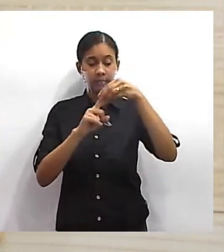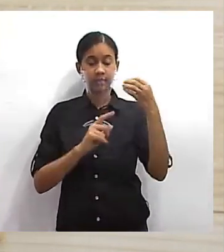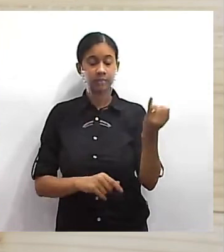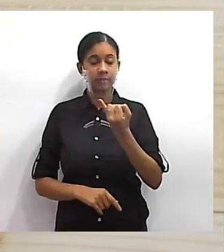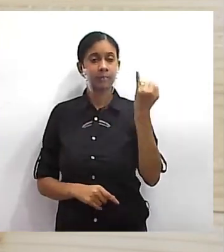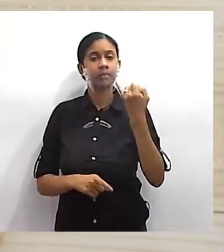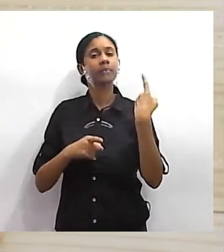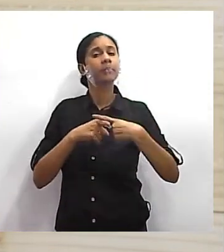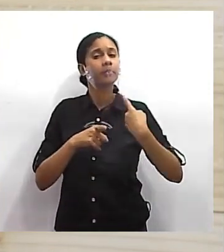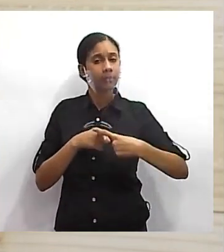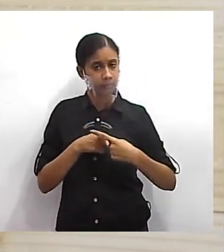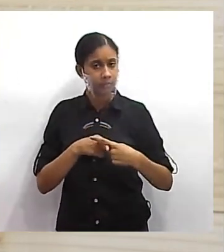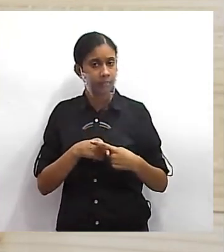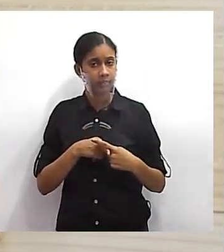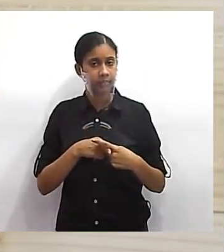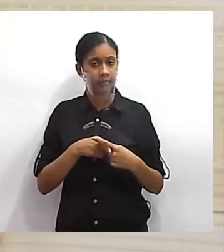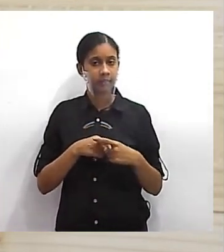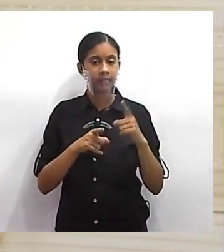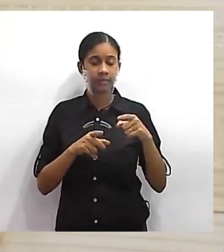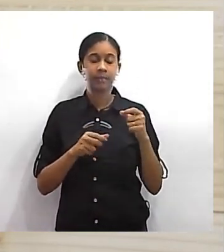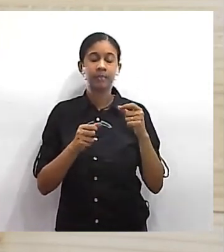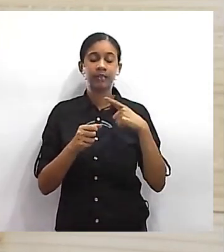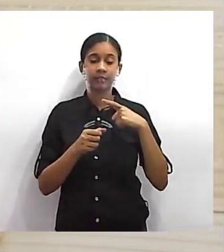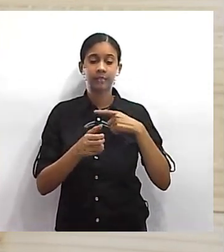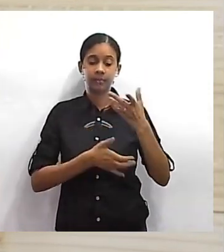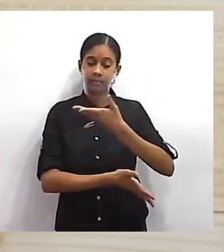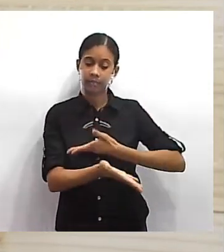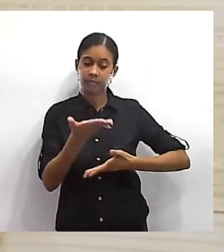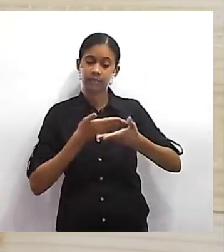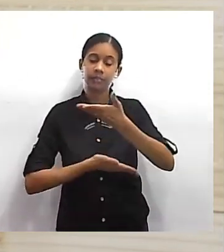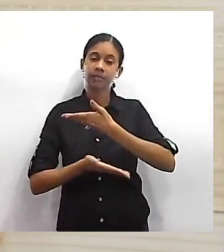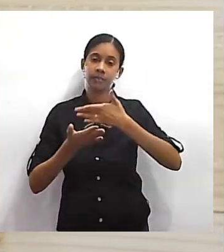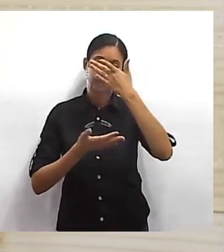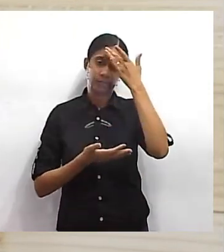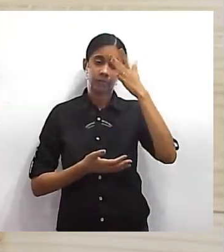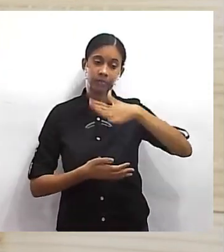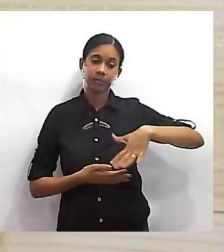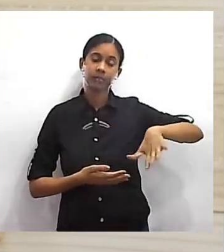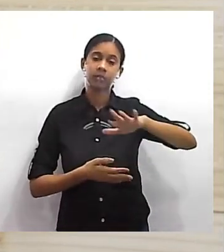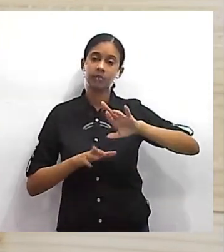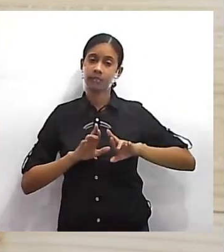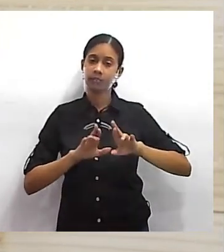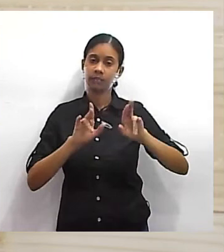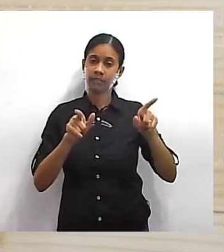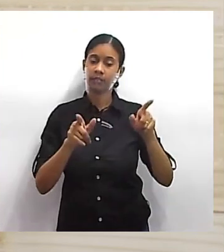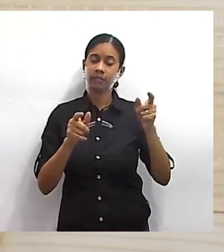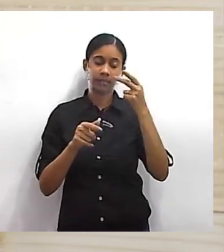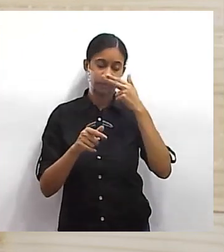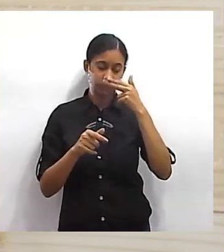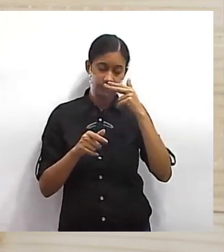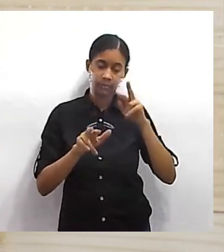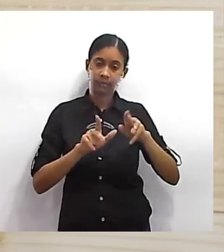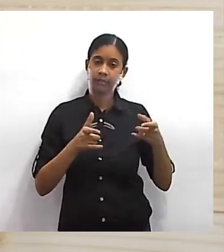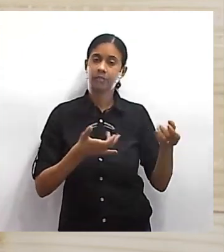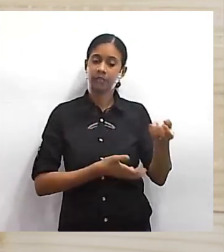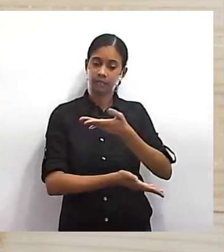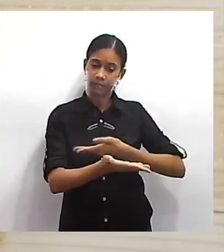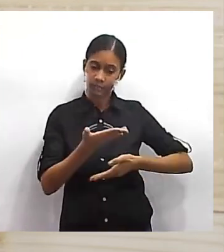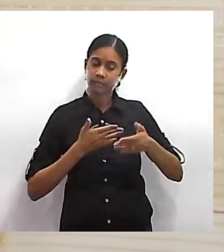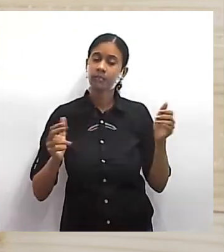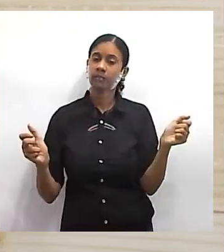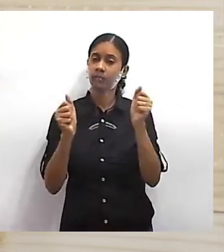social é essencial para a coexistência pacífica dos povos e para o desenvolvimento social e econômico. Assim,